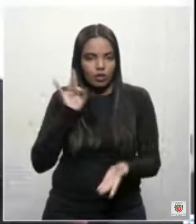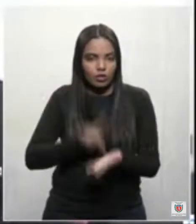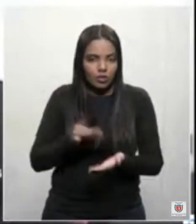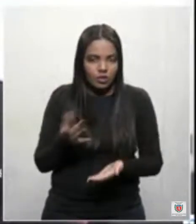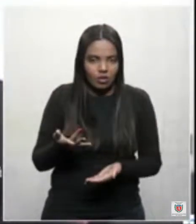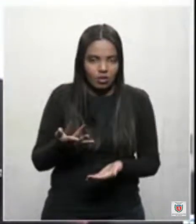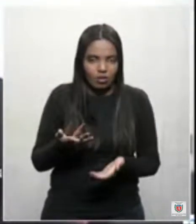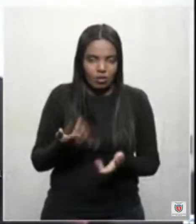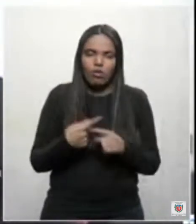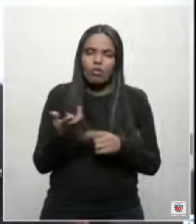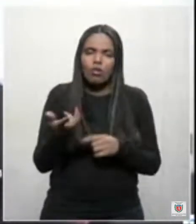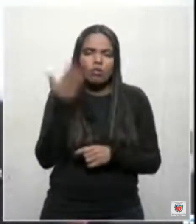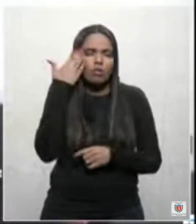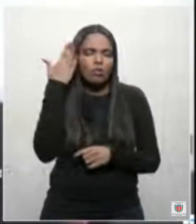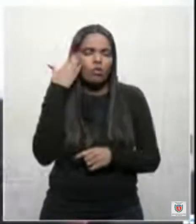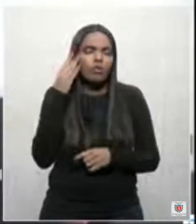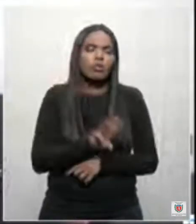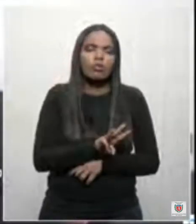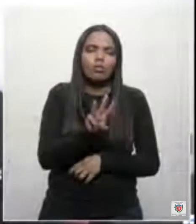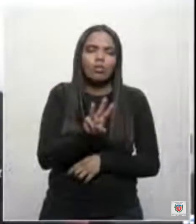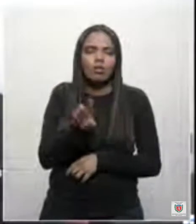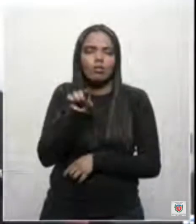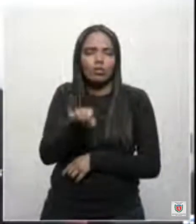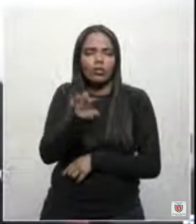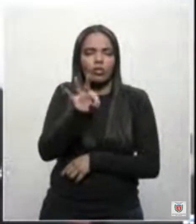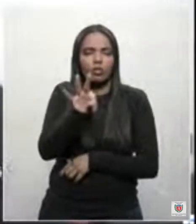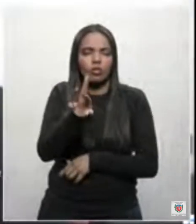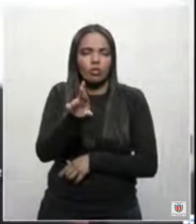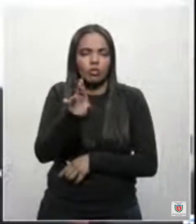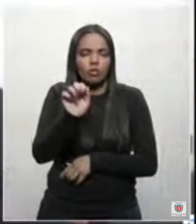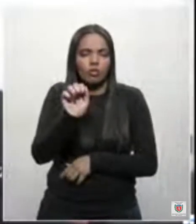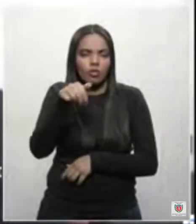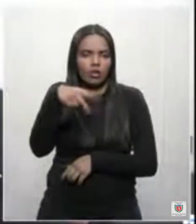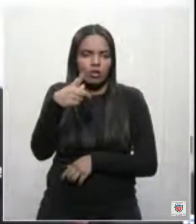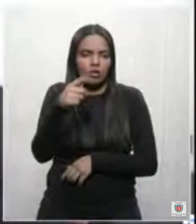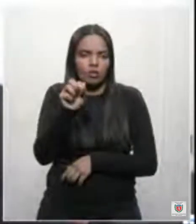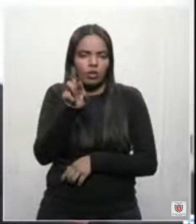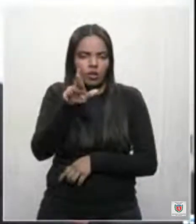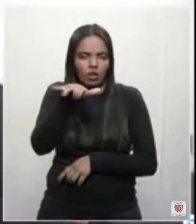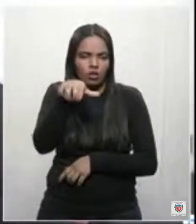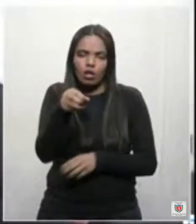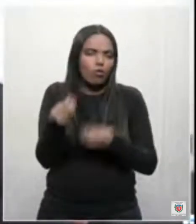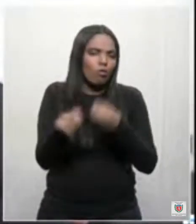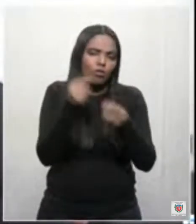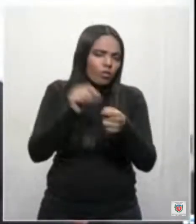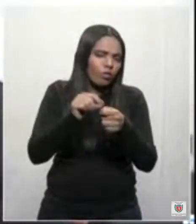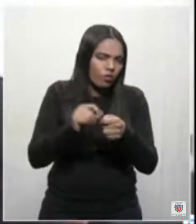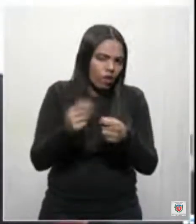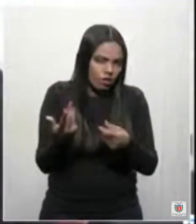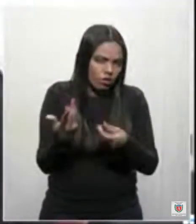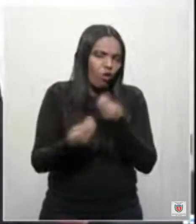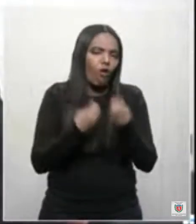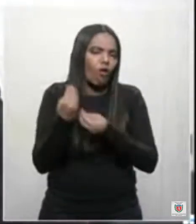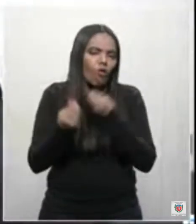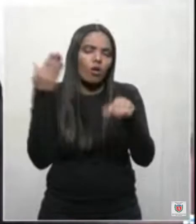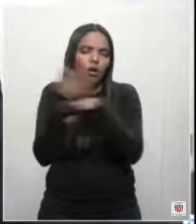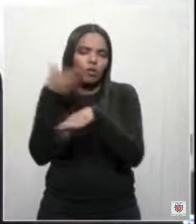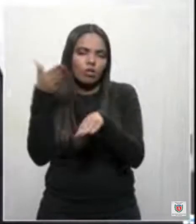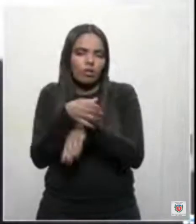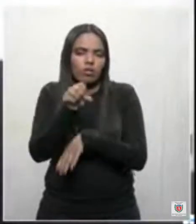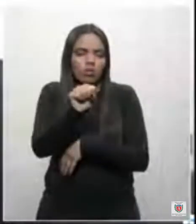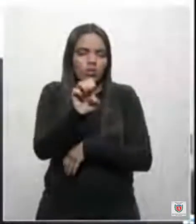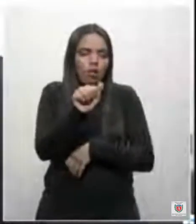de saber, quanto ao portal de transparência e quanto ao CIAF, como faremos? E agora, com o tocante à prestação de contas de